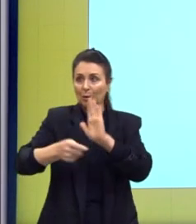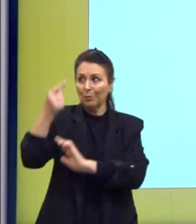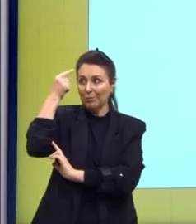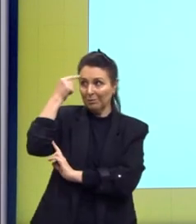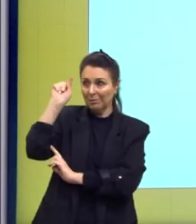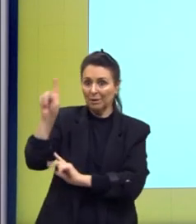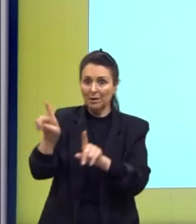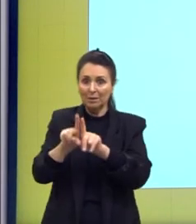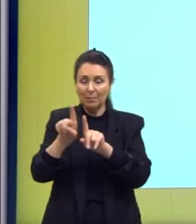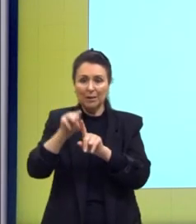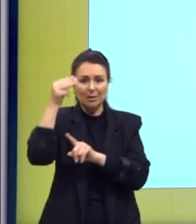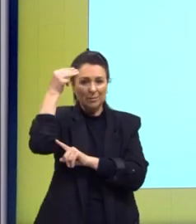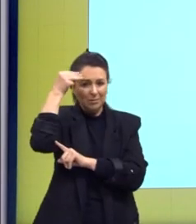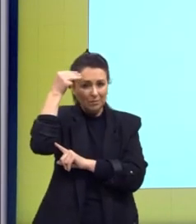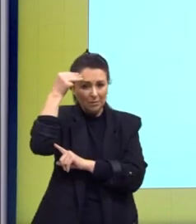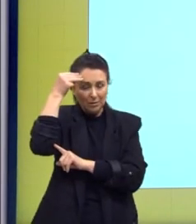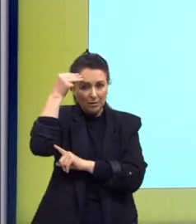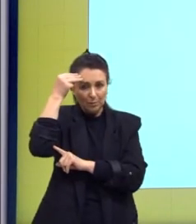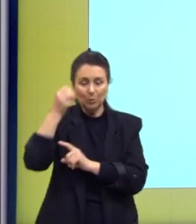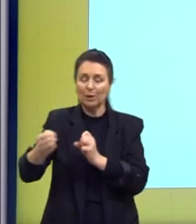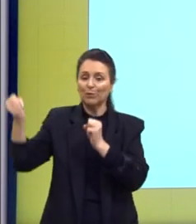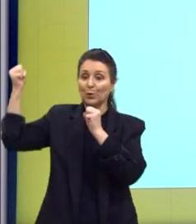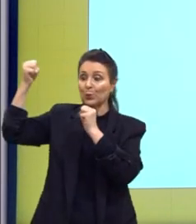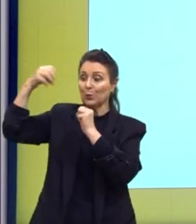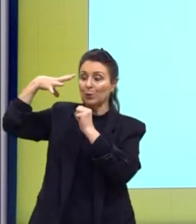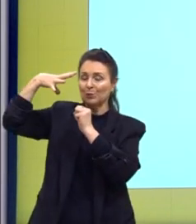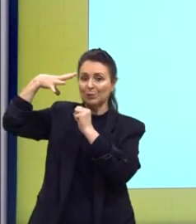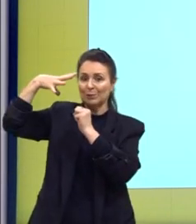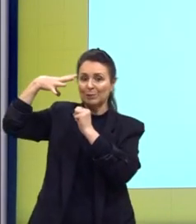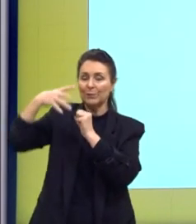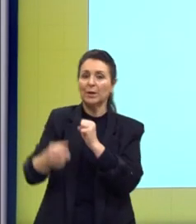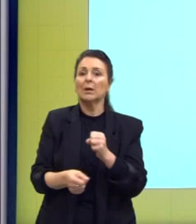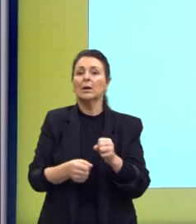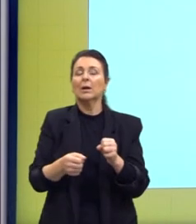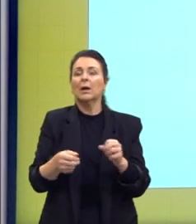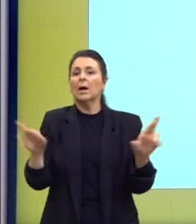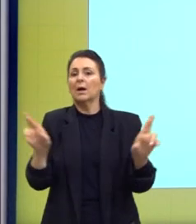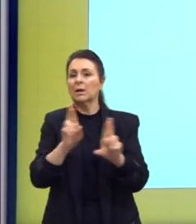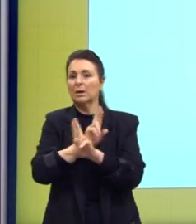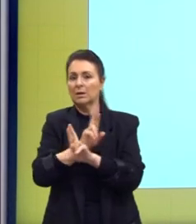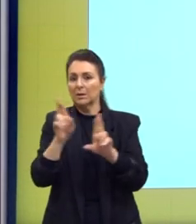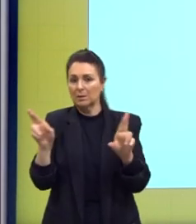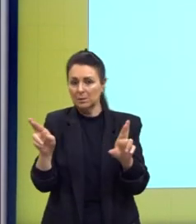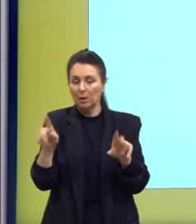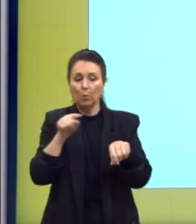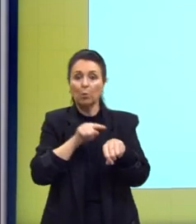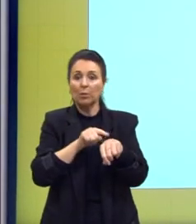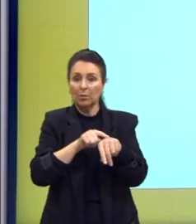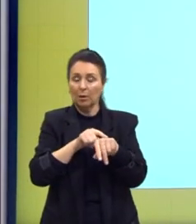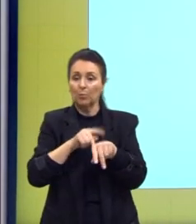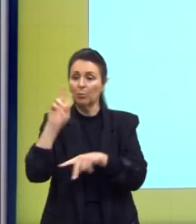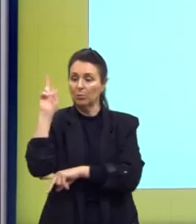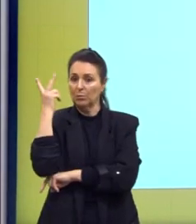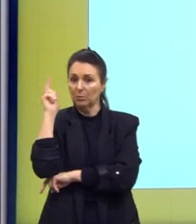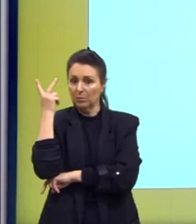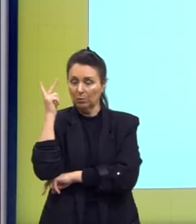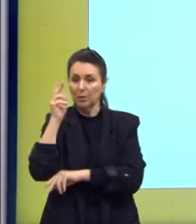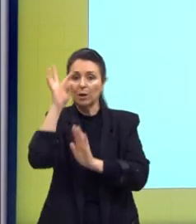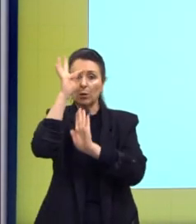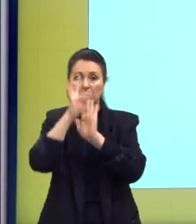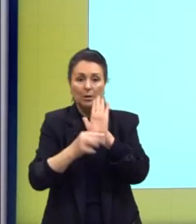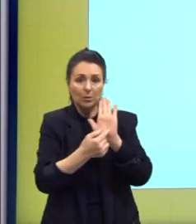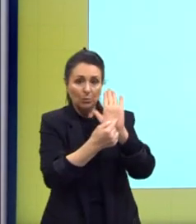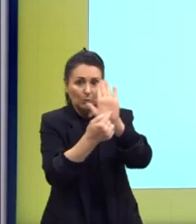e das mentalidades o Iluminismo então correlacionando temporalidades históricas o